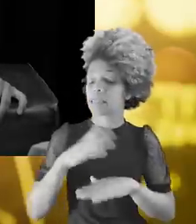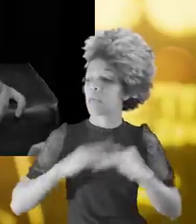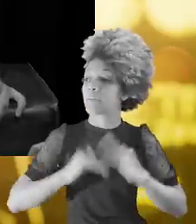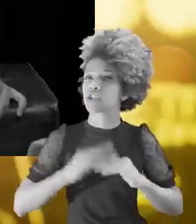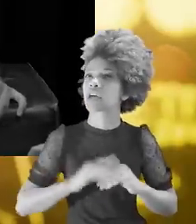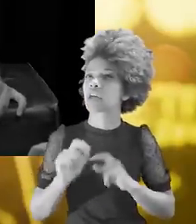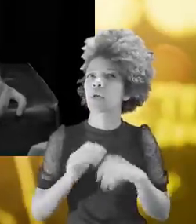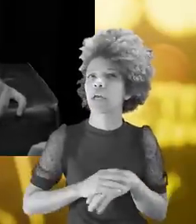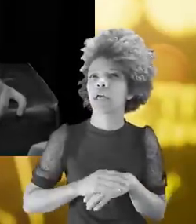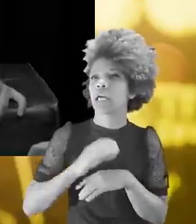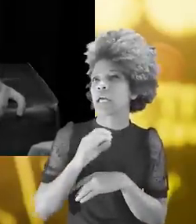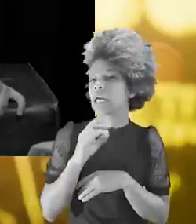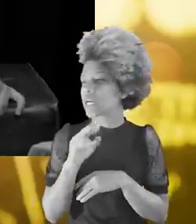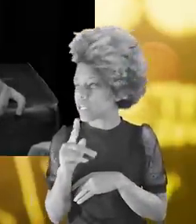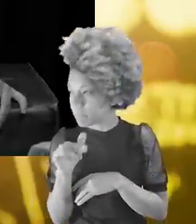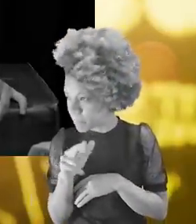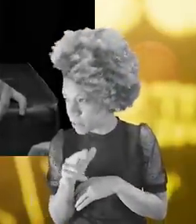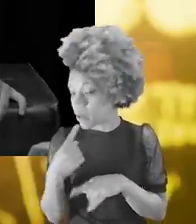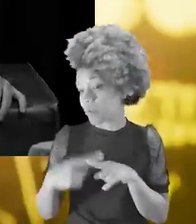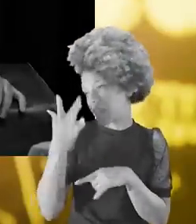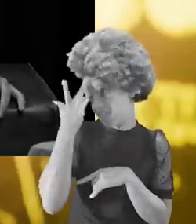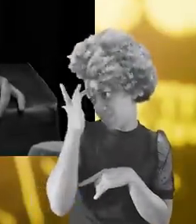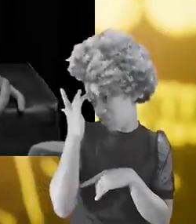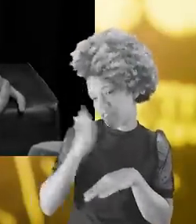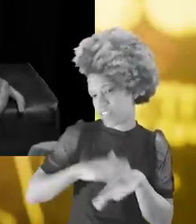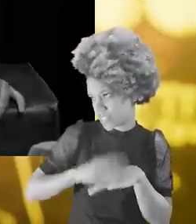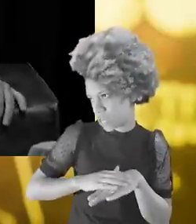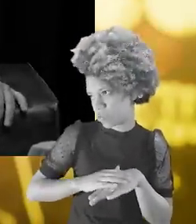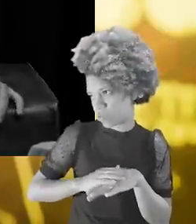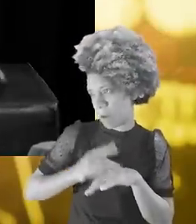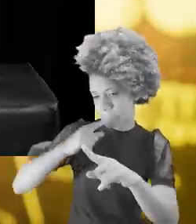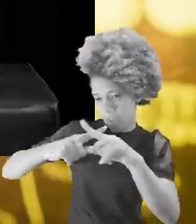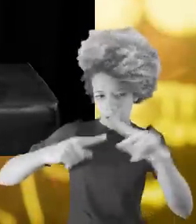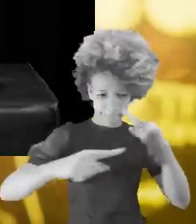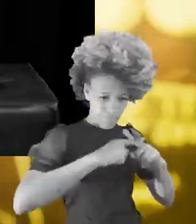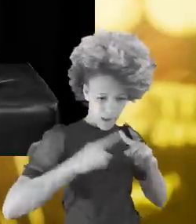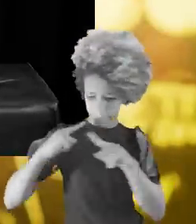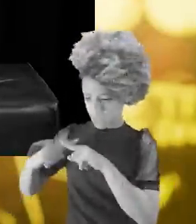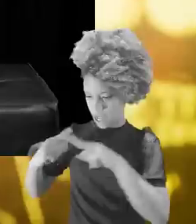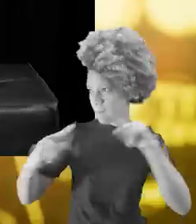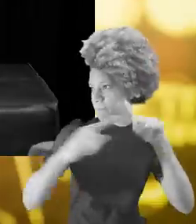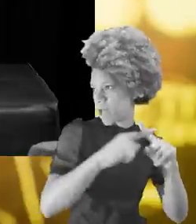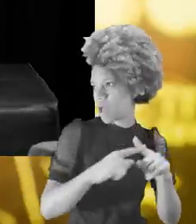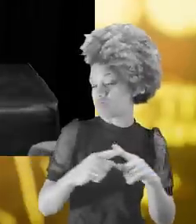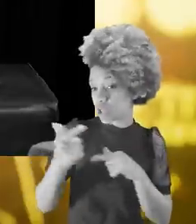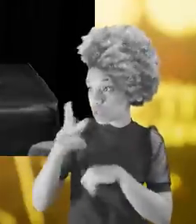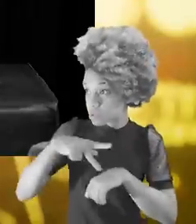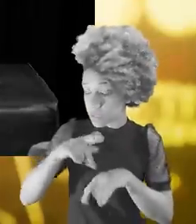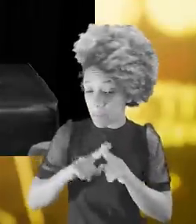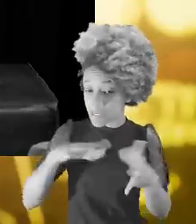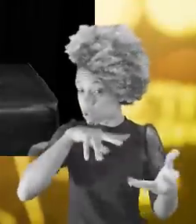praticado talvez que eu críquete depois do futebol por causa da índia que tem muita gente fazendo né e enfim outros países também mas